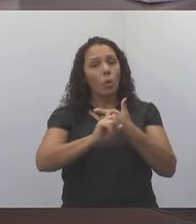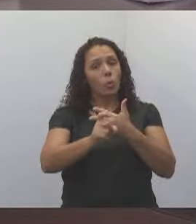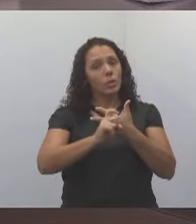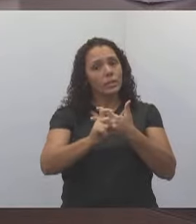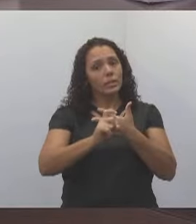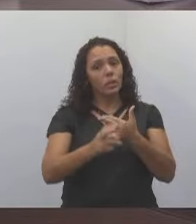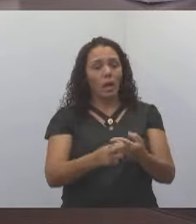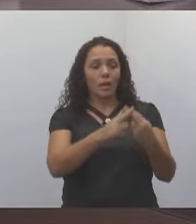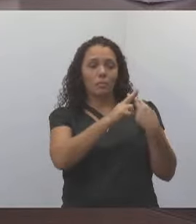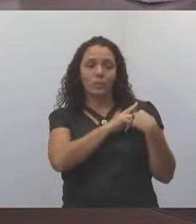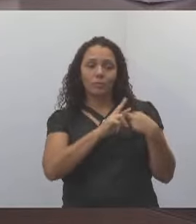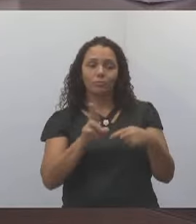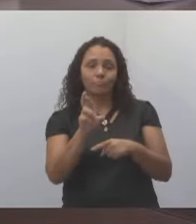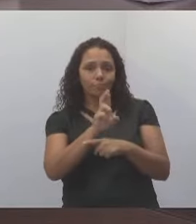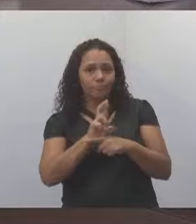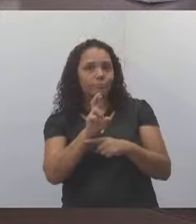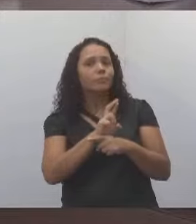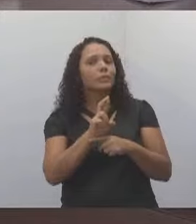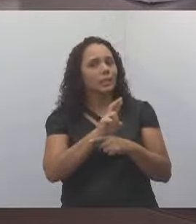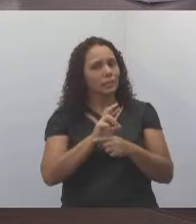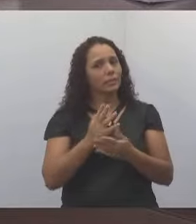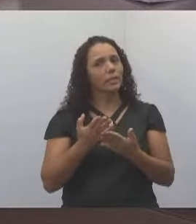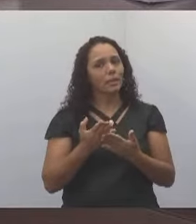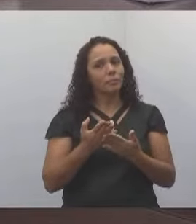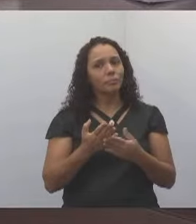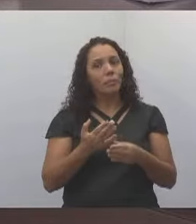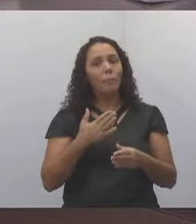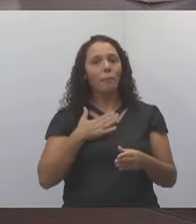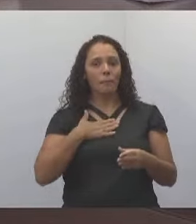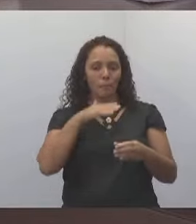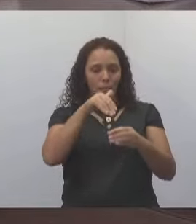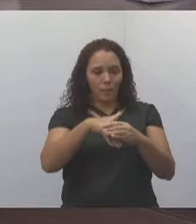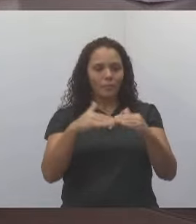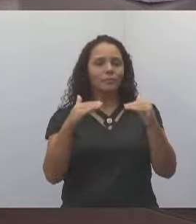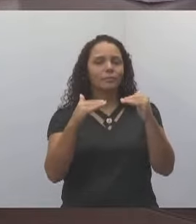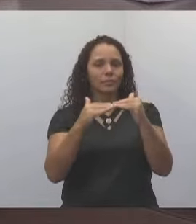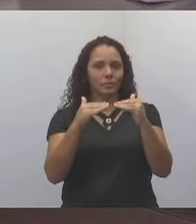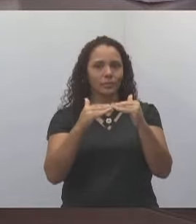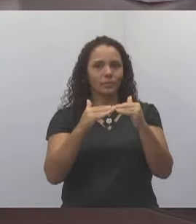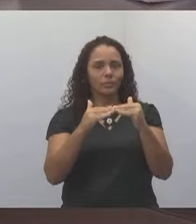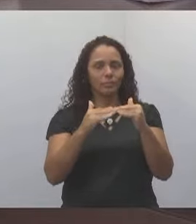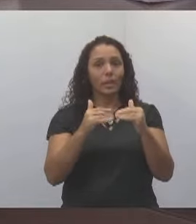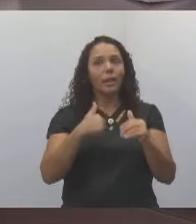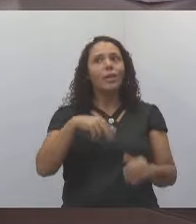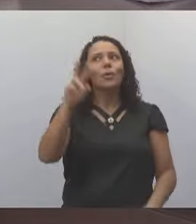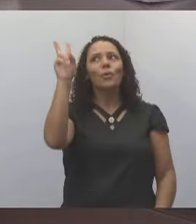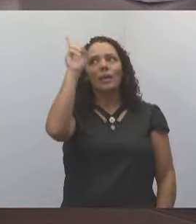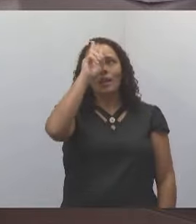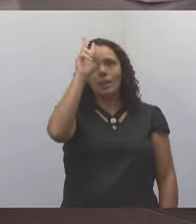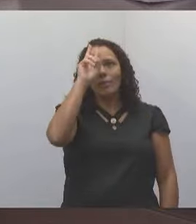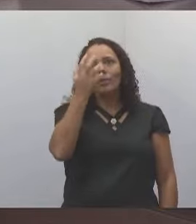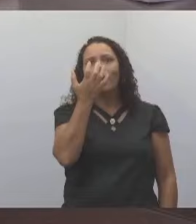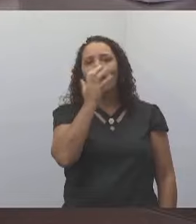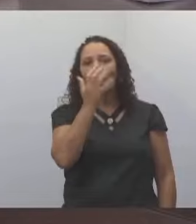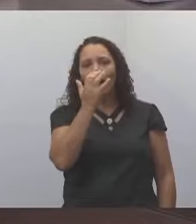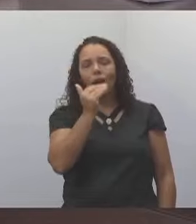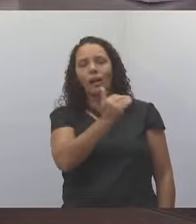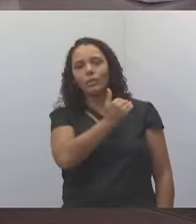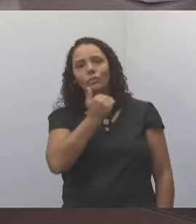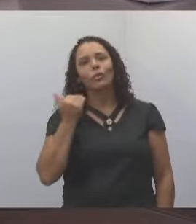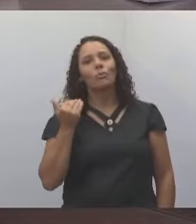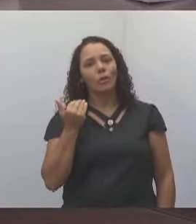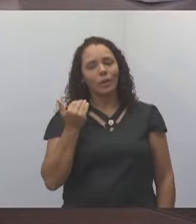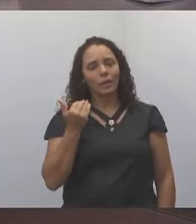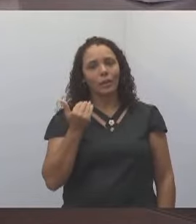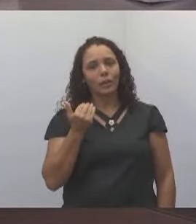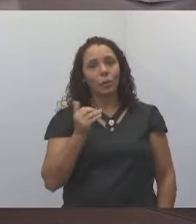feita essa fiscalização. Mas, com certeza, meu voto será favorável. Por lembrar desse animal que morreu no farol, que poderia ter sido uma